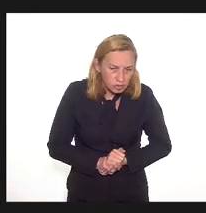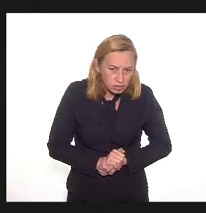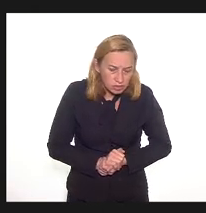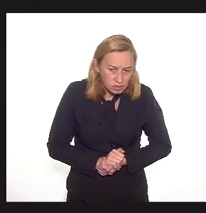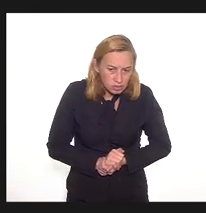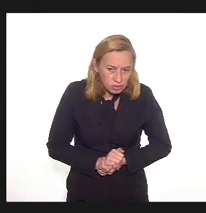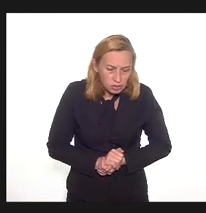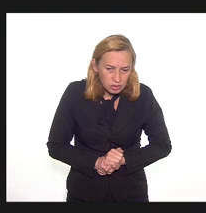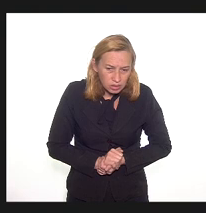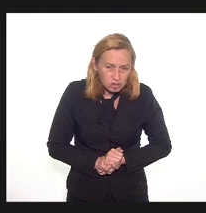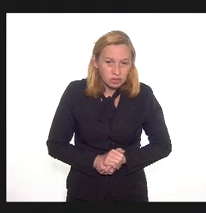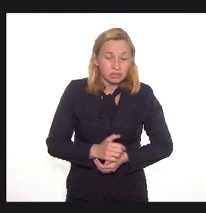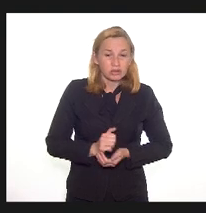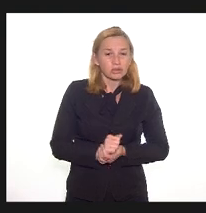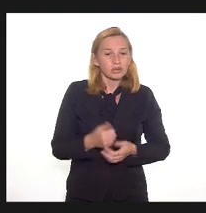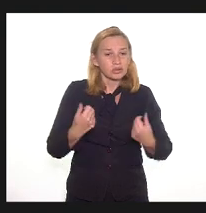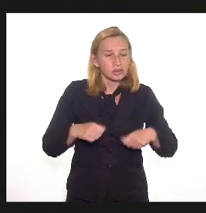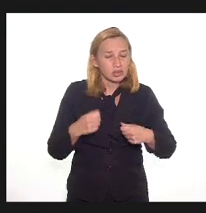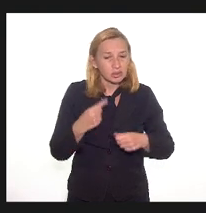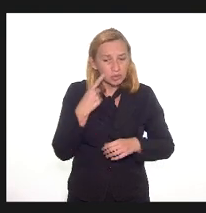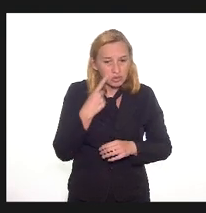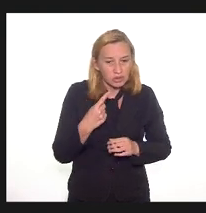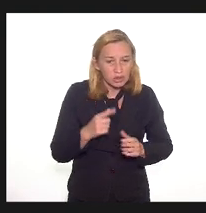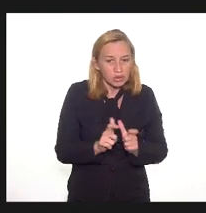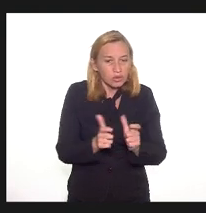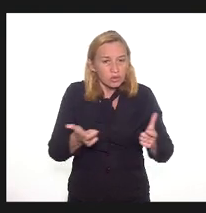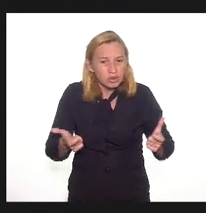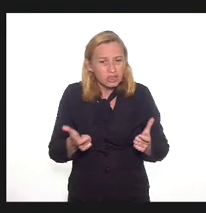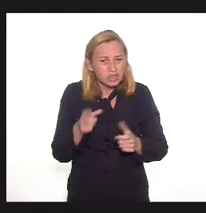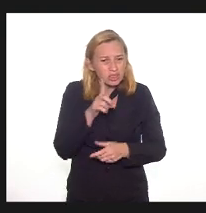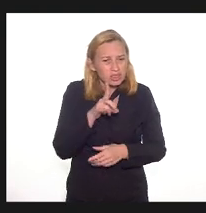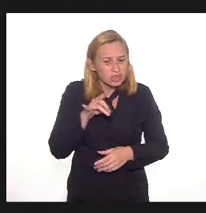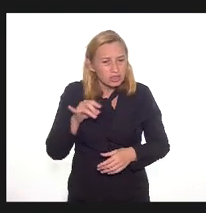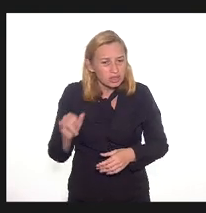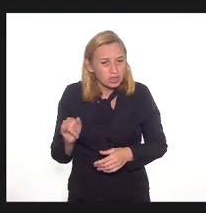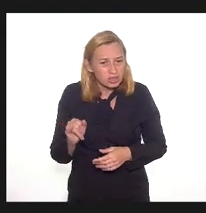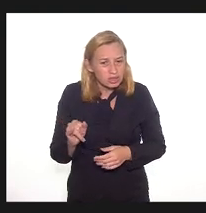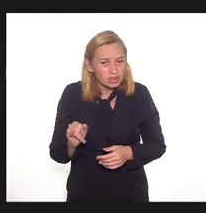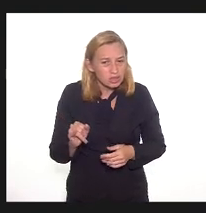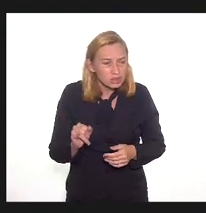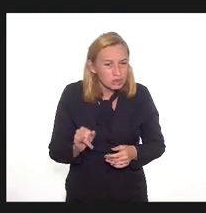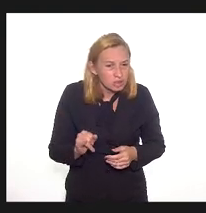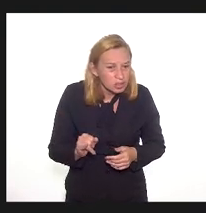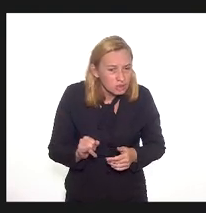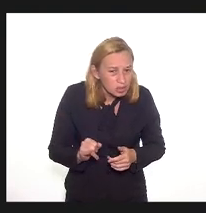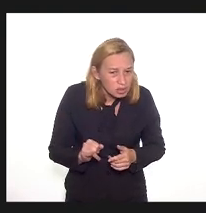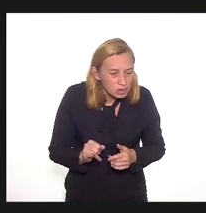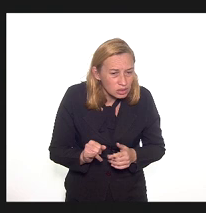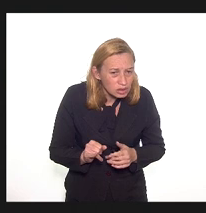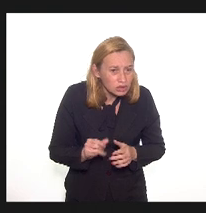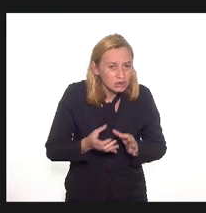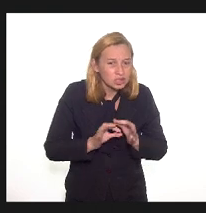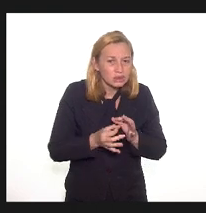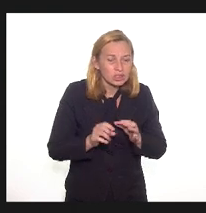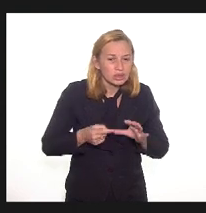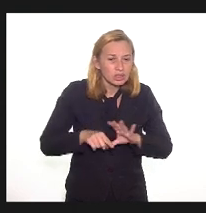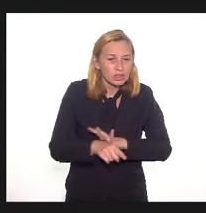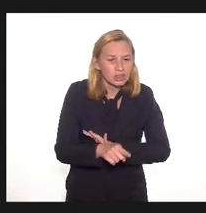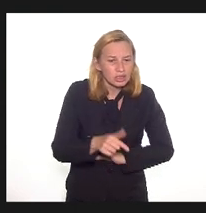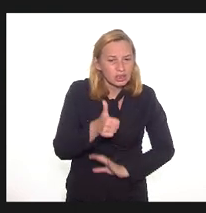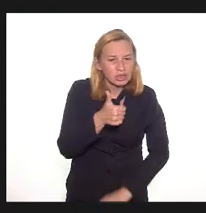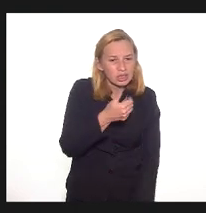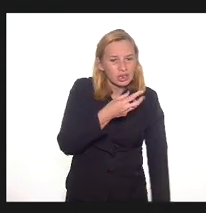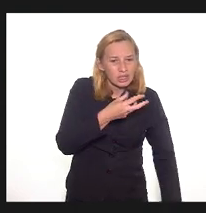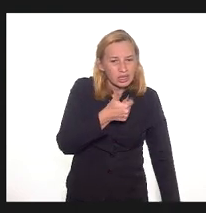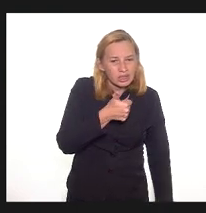iniciando, a gente primeiro tem aí um grande guia, né, uma grande organização, a Lei 13.303,